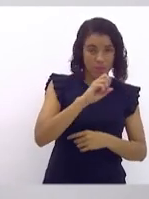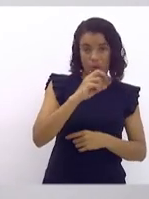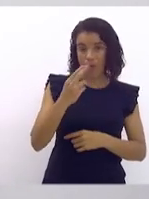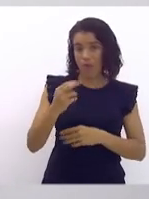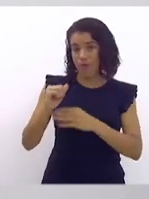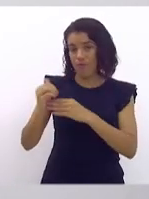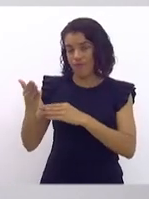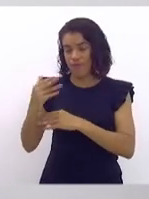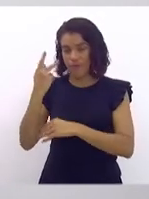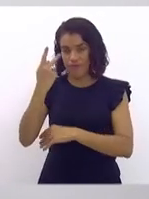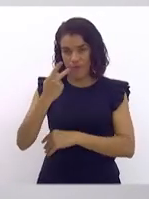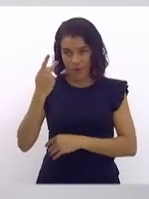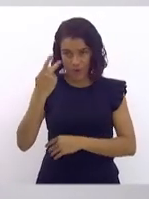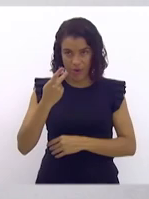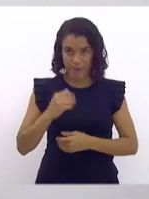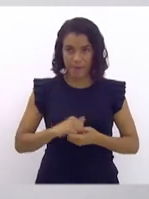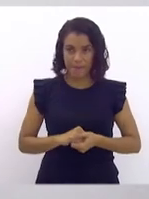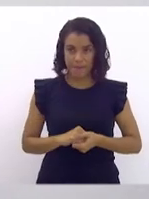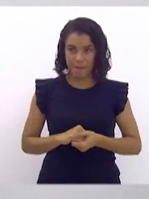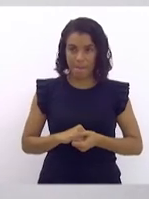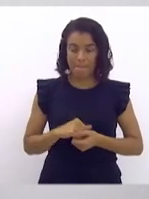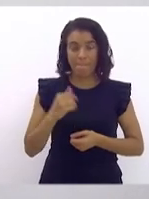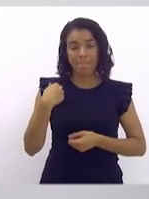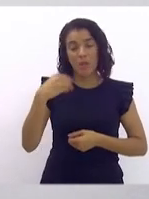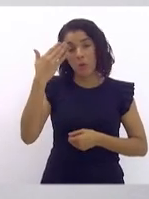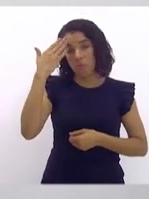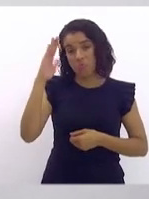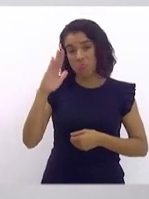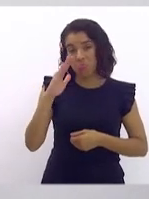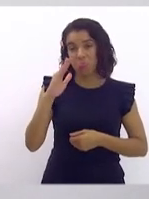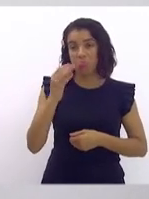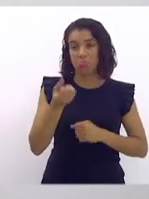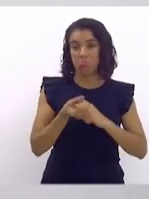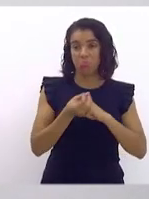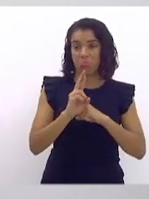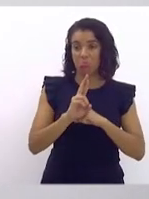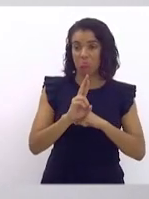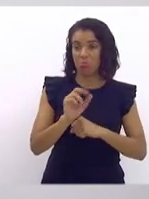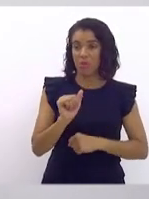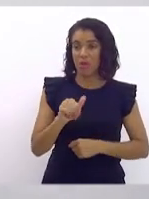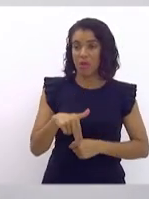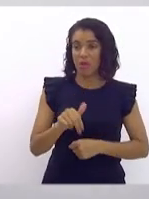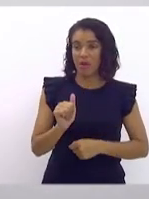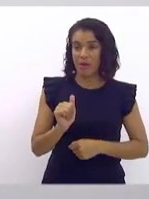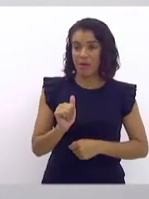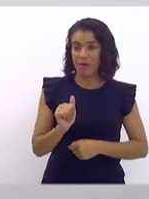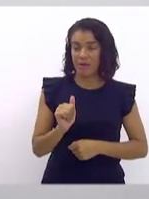isso, eu não sei se a doutora Ana Cláudia... Não, tá no ar?